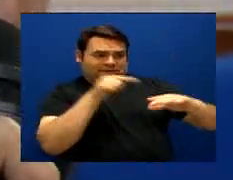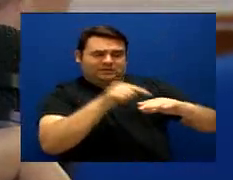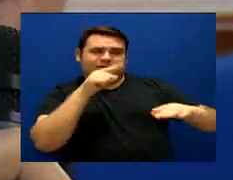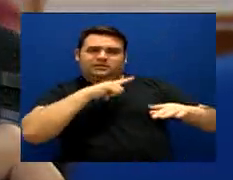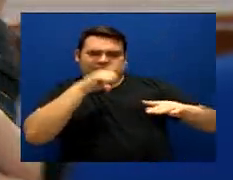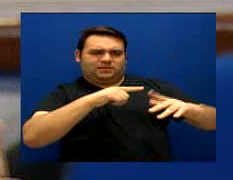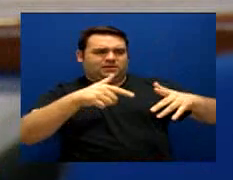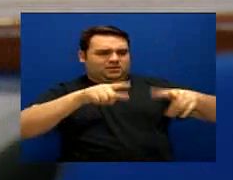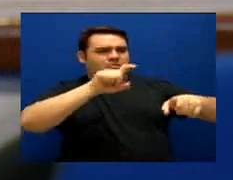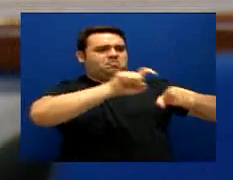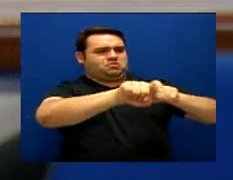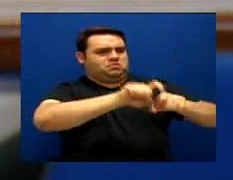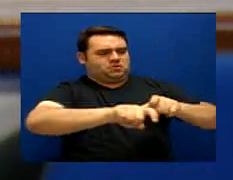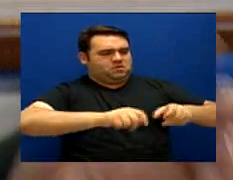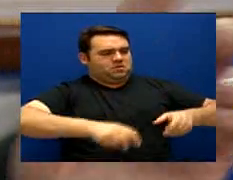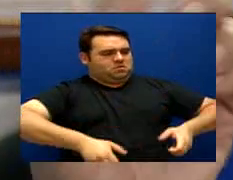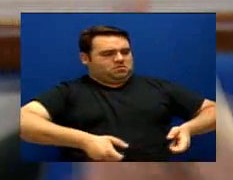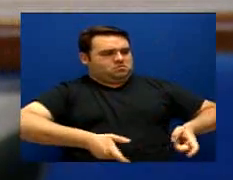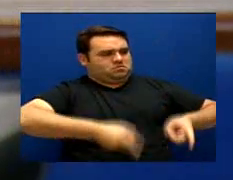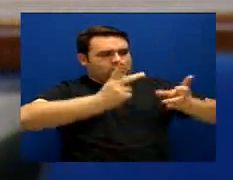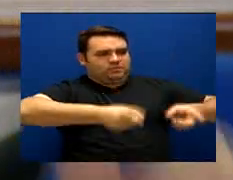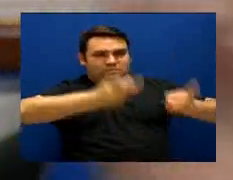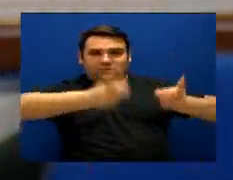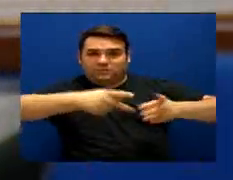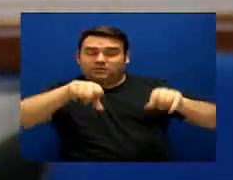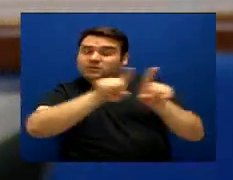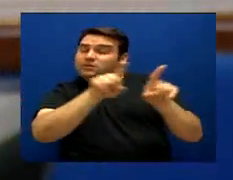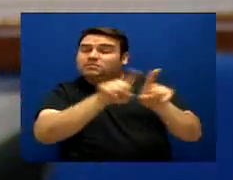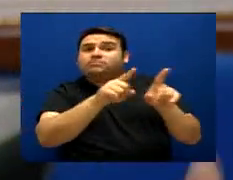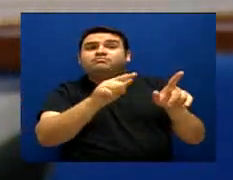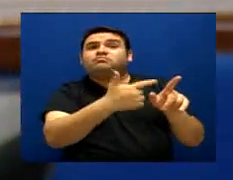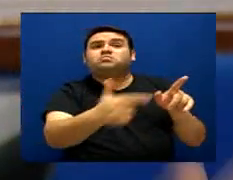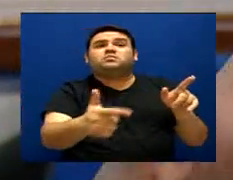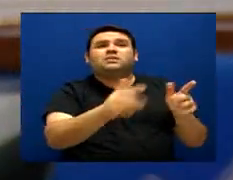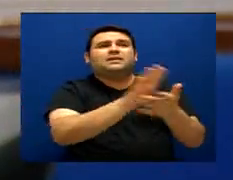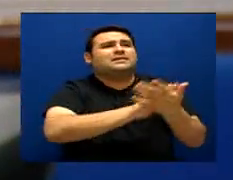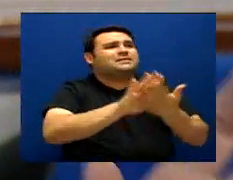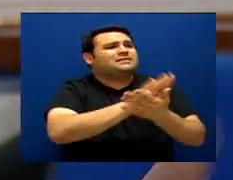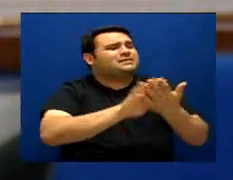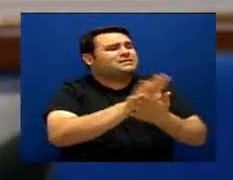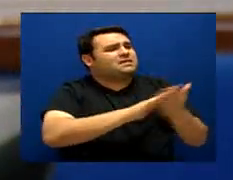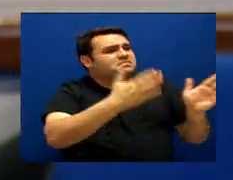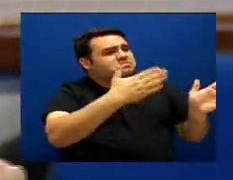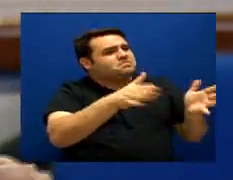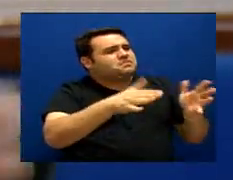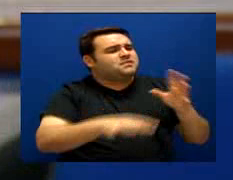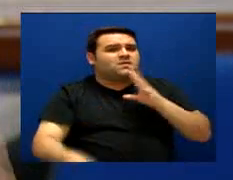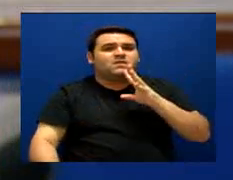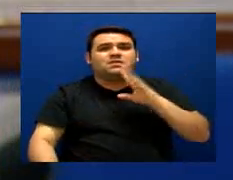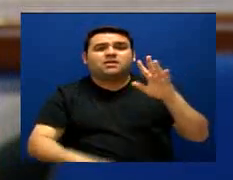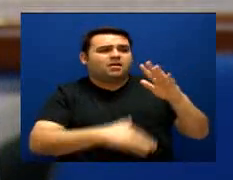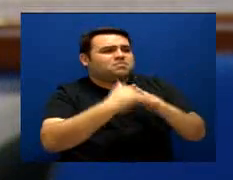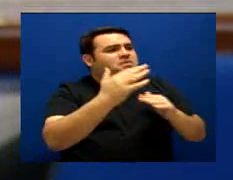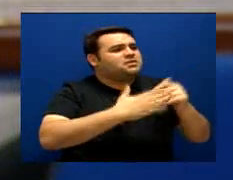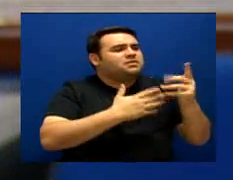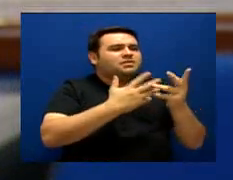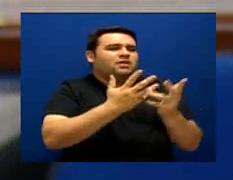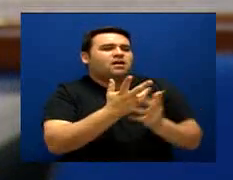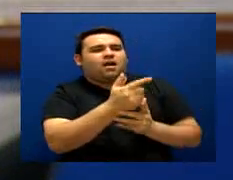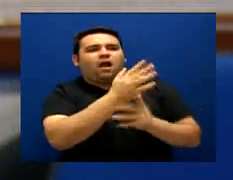que reproduz e vende, como também não tem nenhum sistema articulado